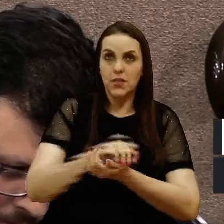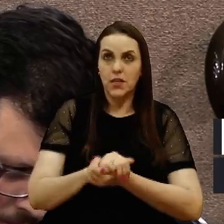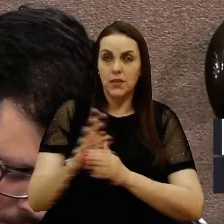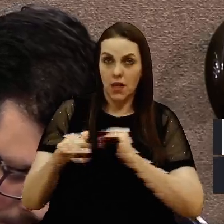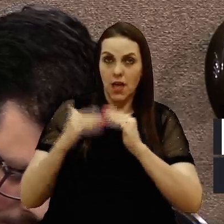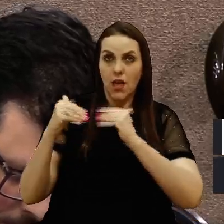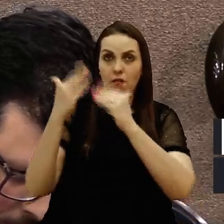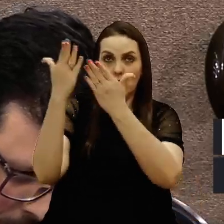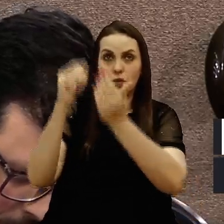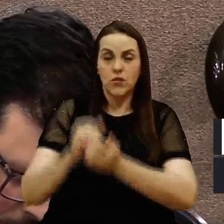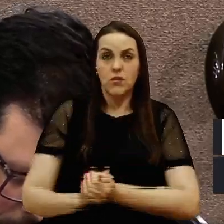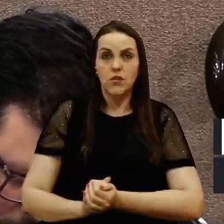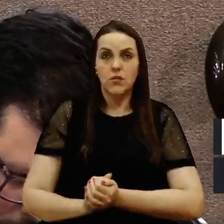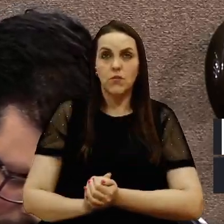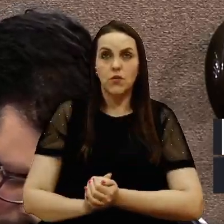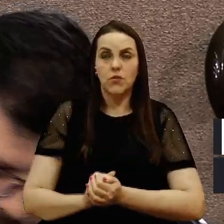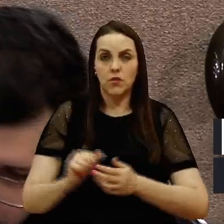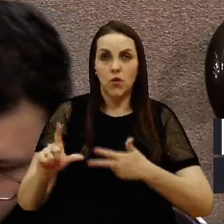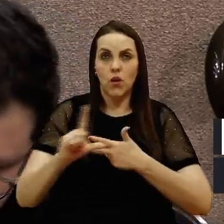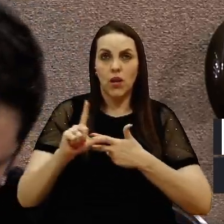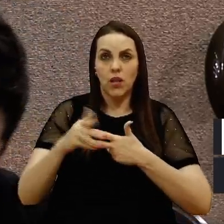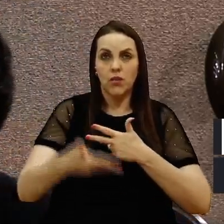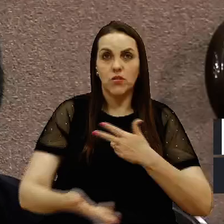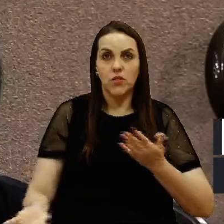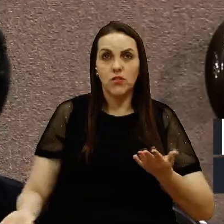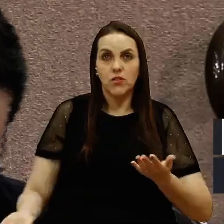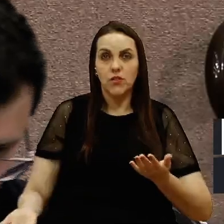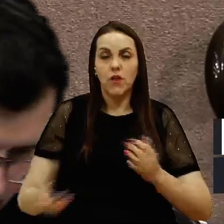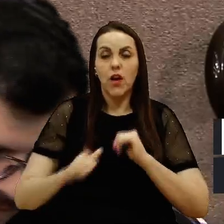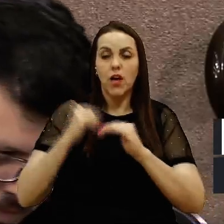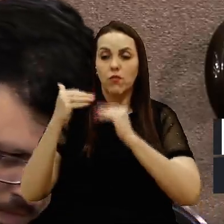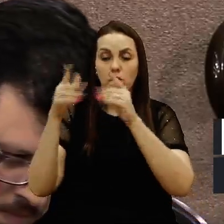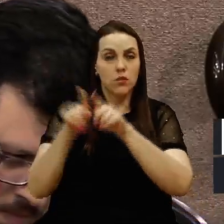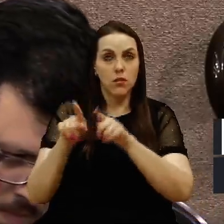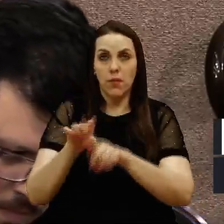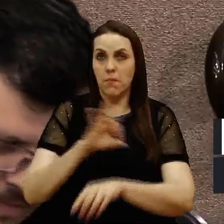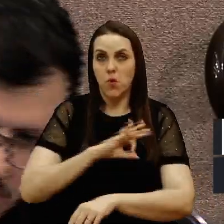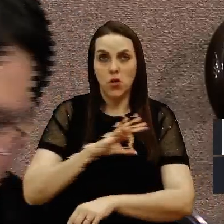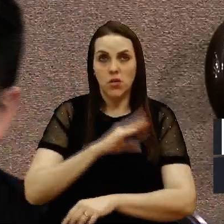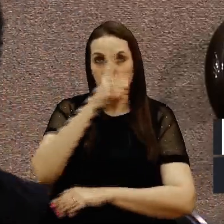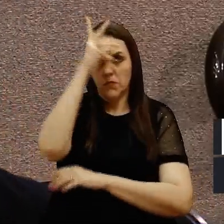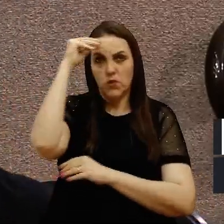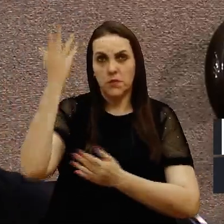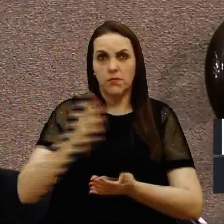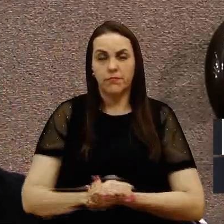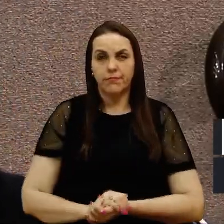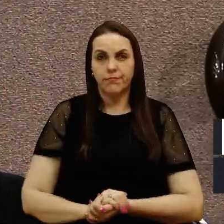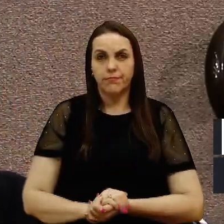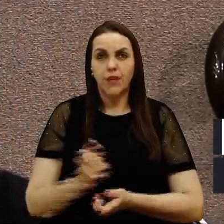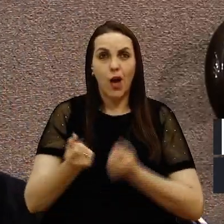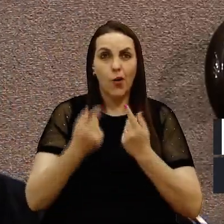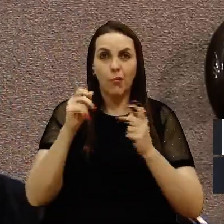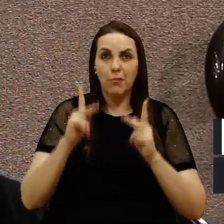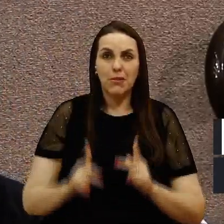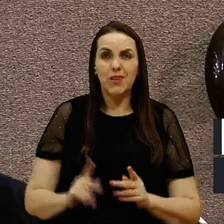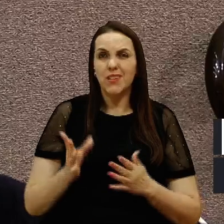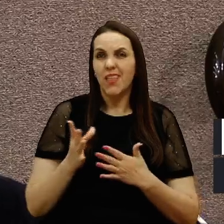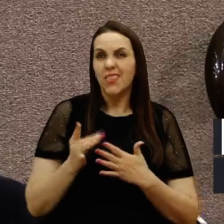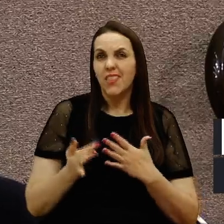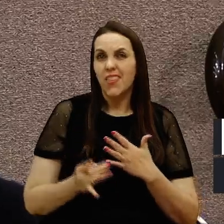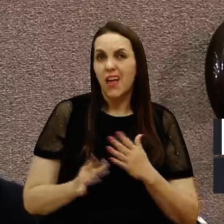evoluímos quanto à Casa Legislativa. Por que nós não podemos evoluir quanto à Polícia Municipal? Para alguns pode parecer um